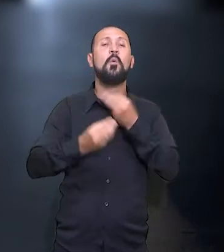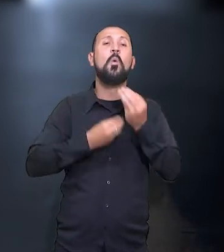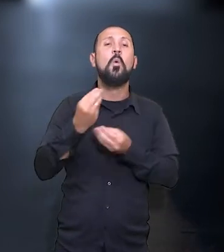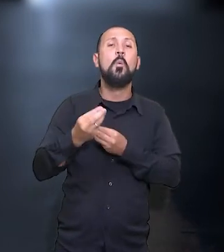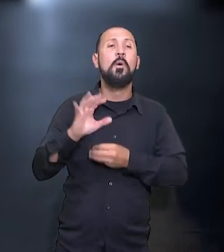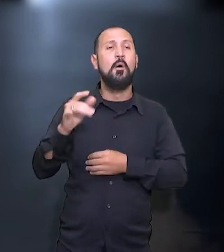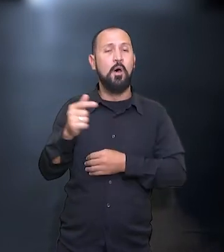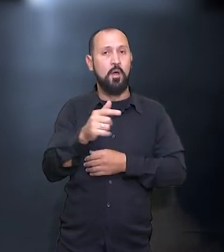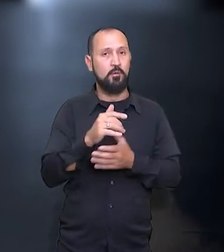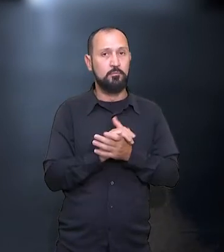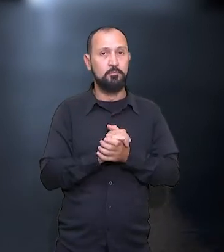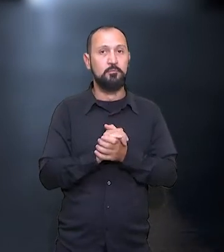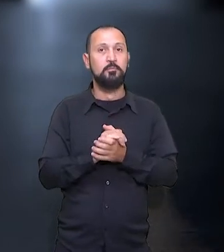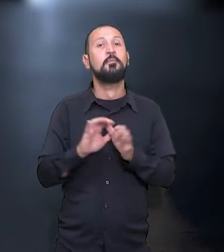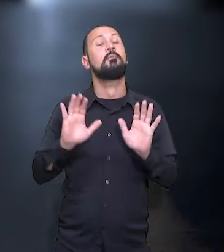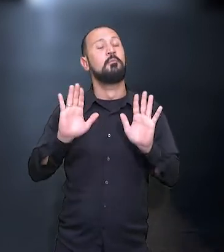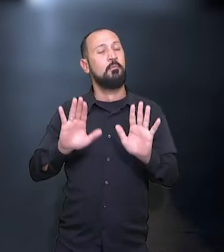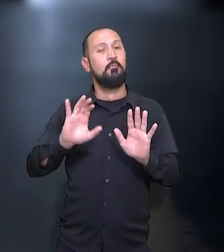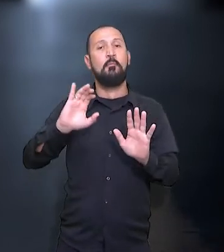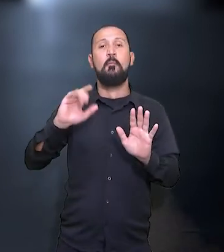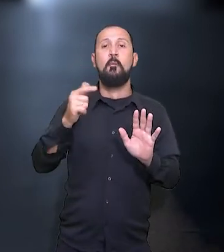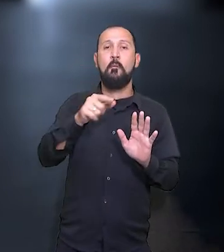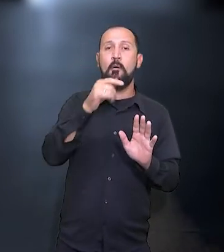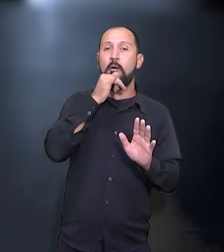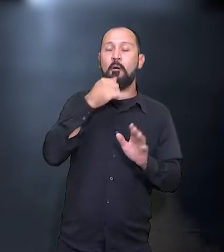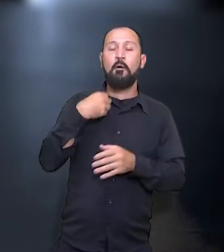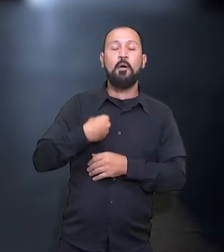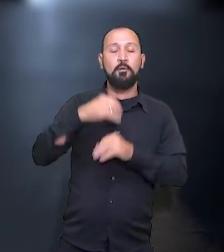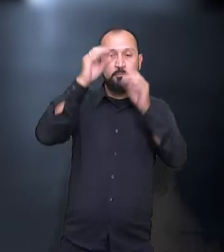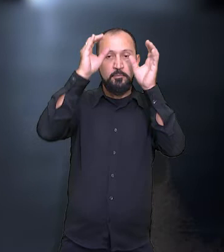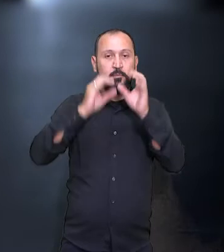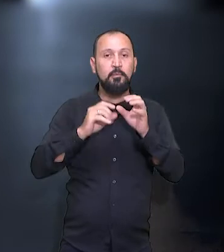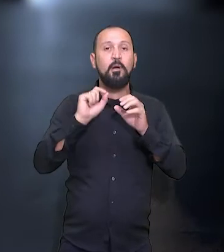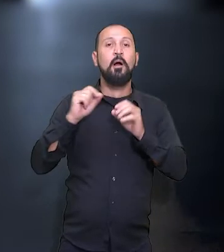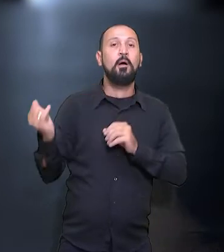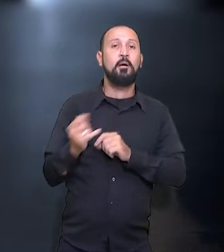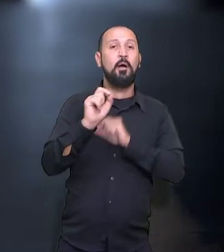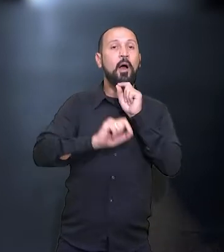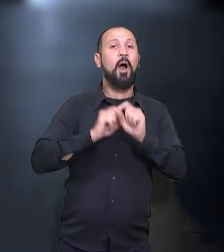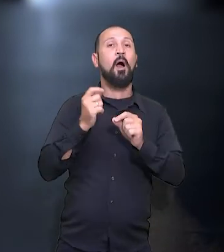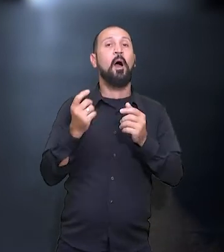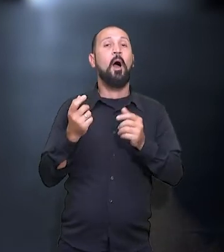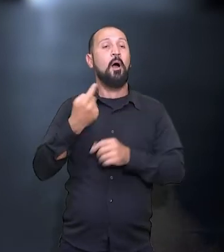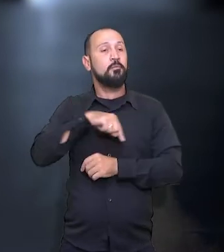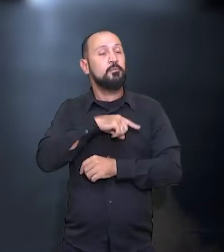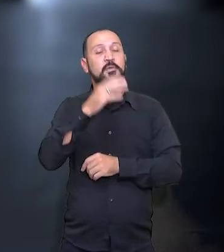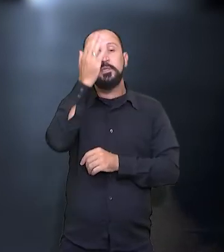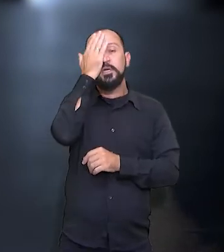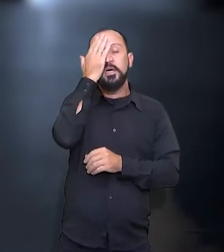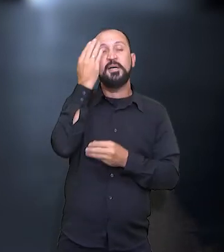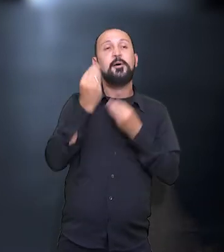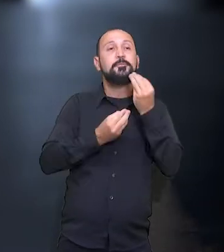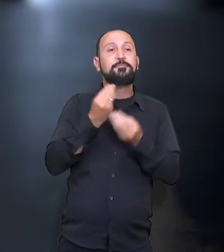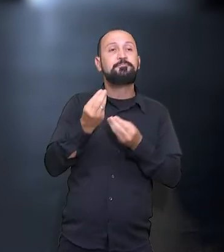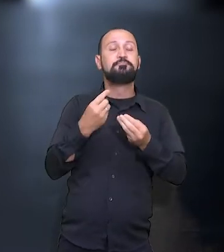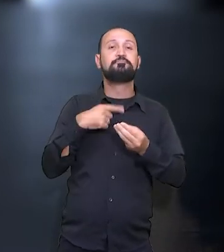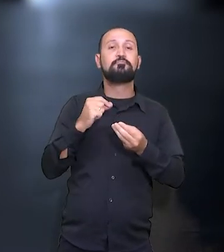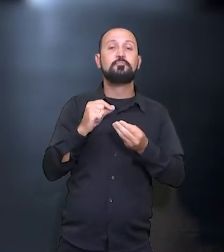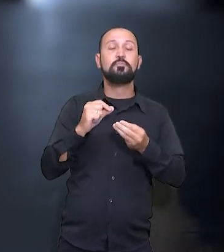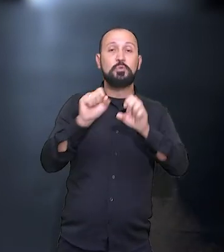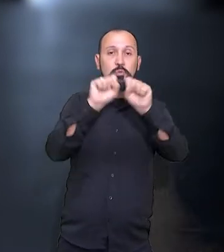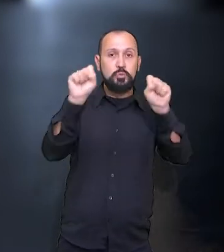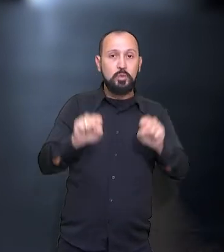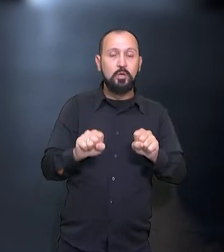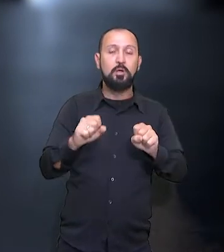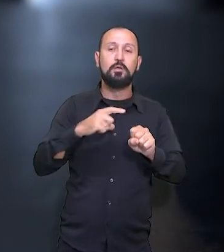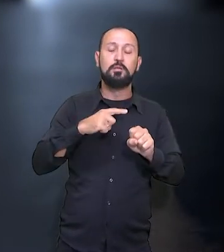muito bem como ele vai ser. Mas é claro que uma educação para o cidadão vai ser importantíssima para que a gente tenha aí um